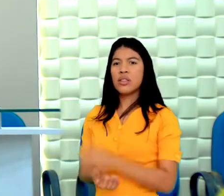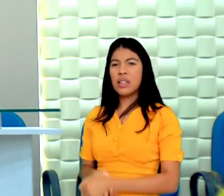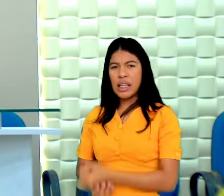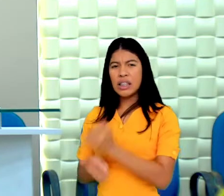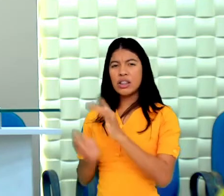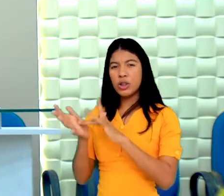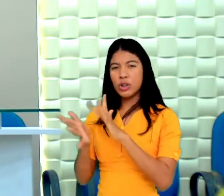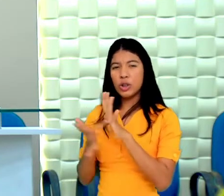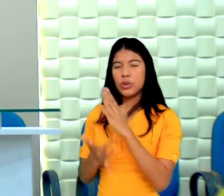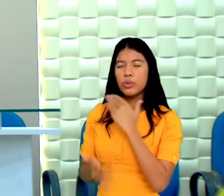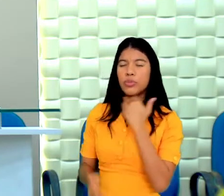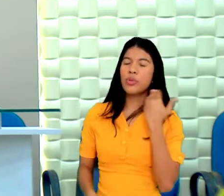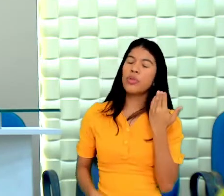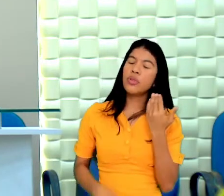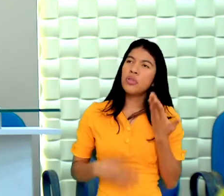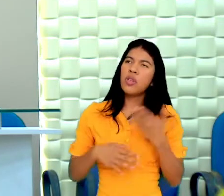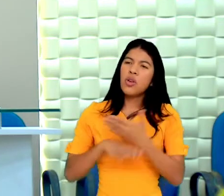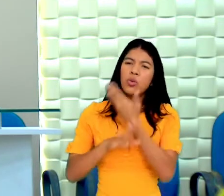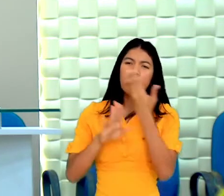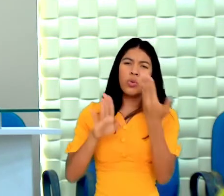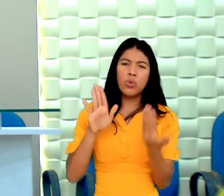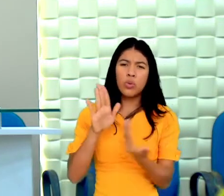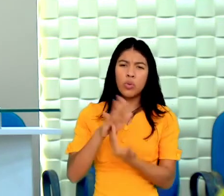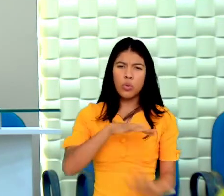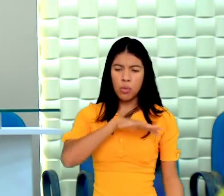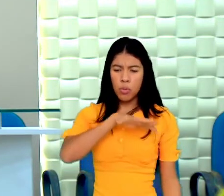salvo. Não, não é bem assim.